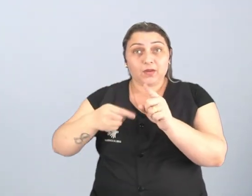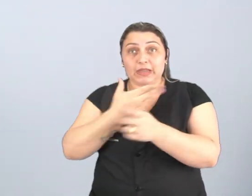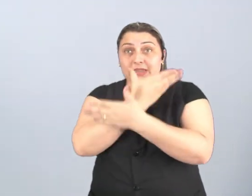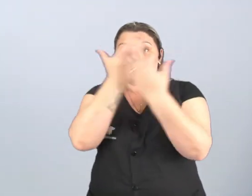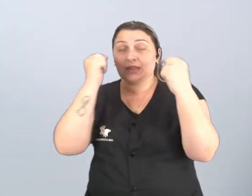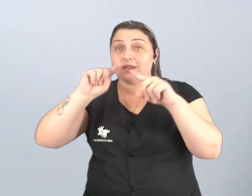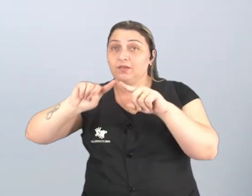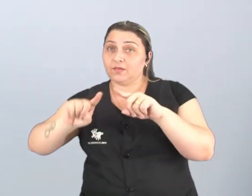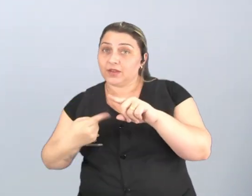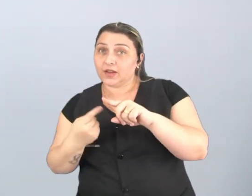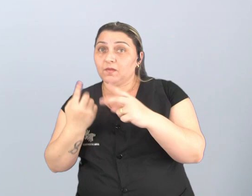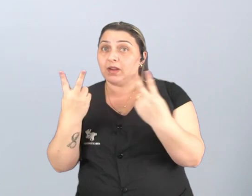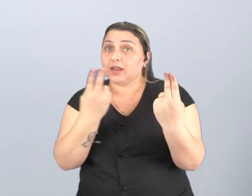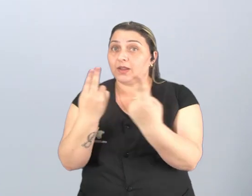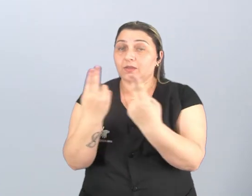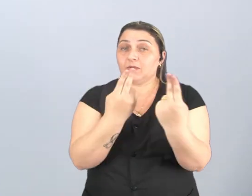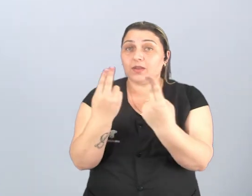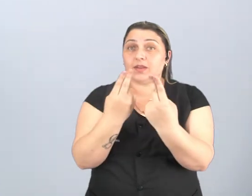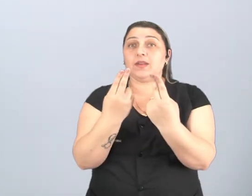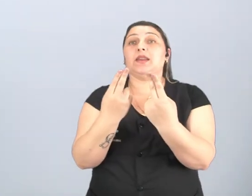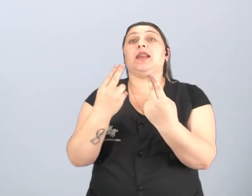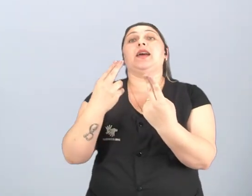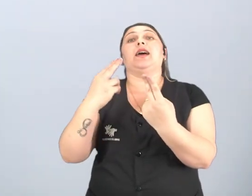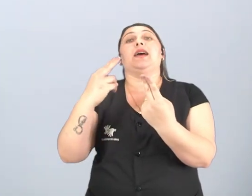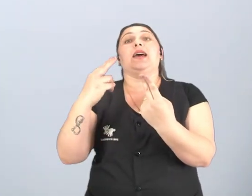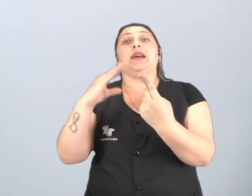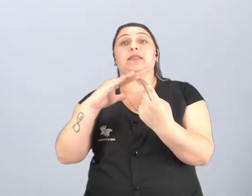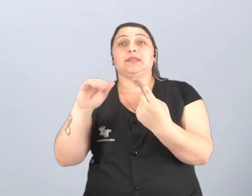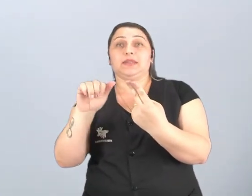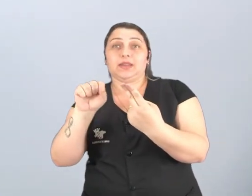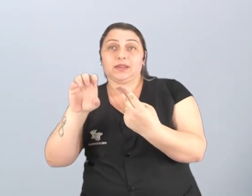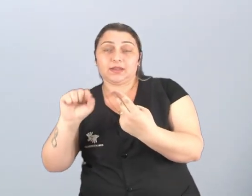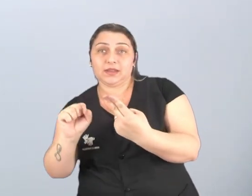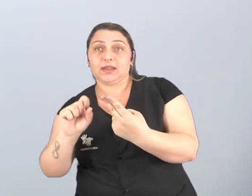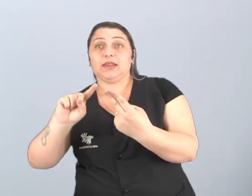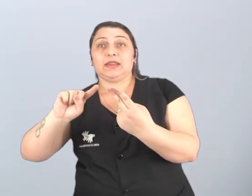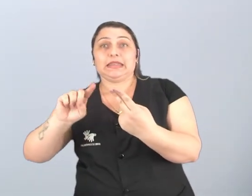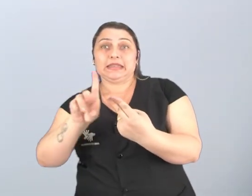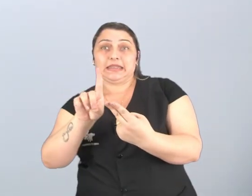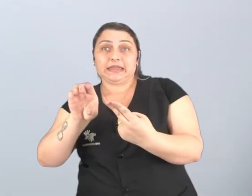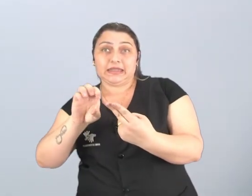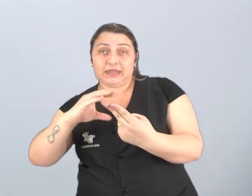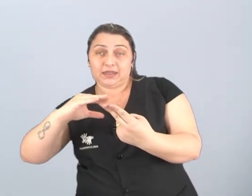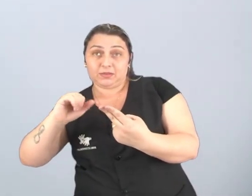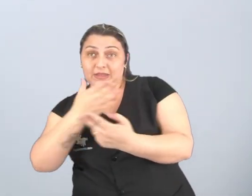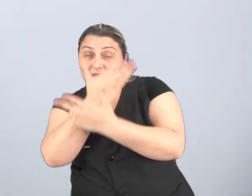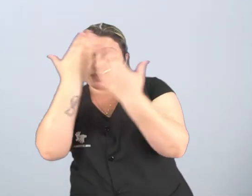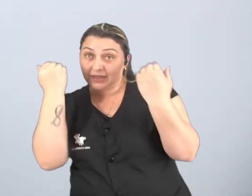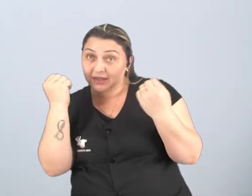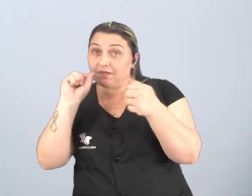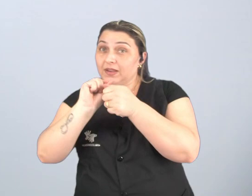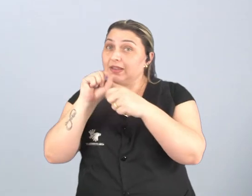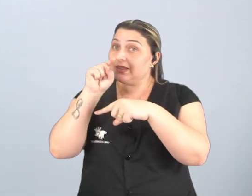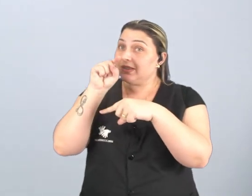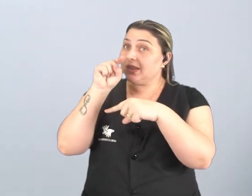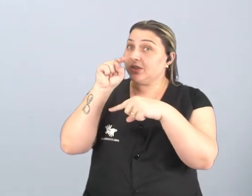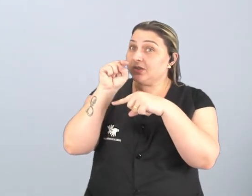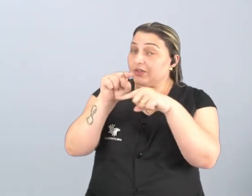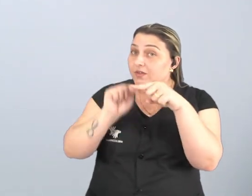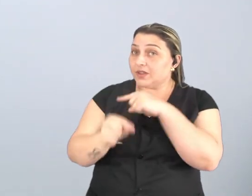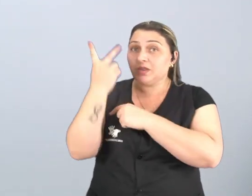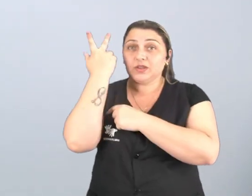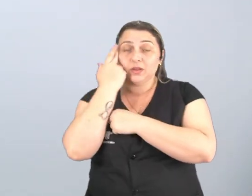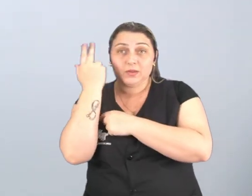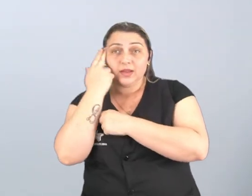esquece a vírgula, você vai igualar, desculpa, as casas decimais e depois esquecer e fazer a divisão normalmente, tá bom? Então essa foi a